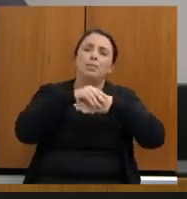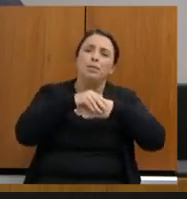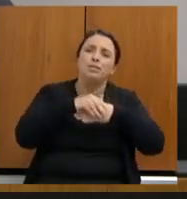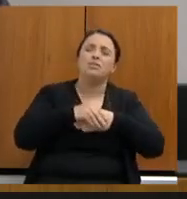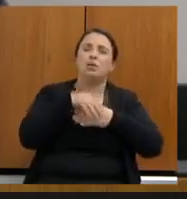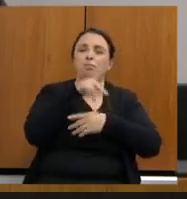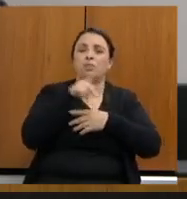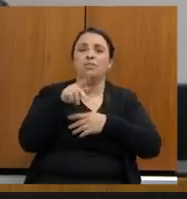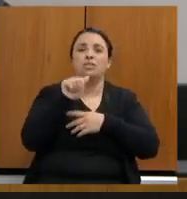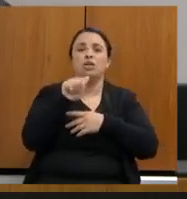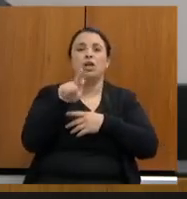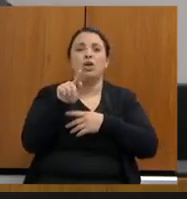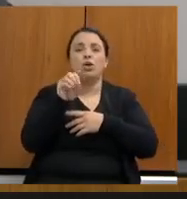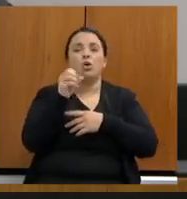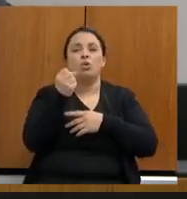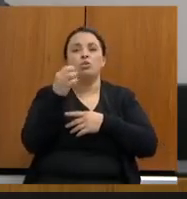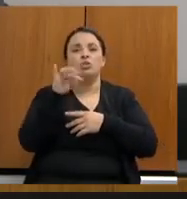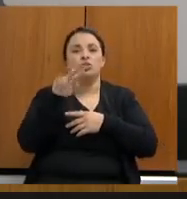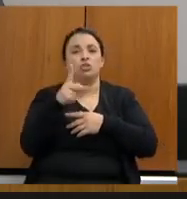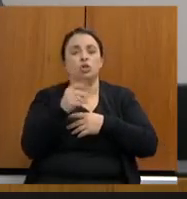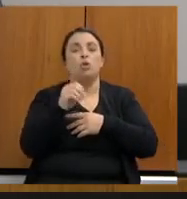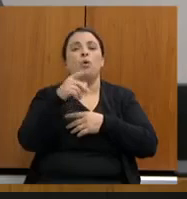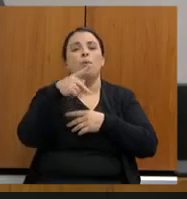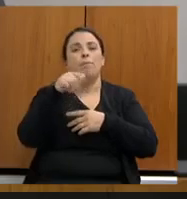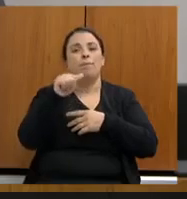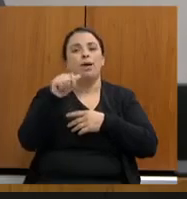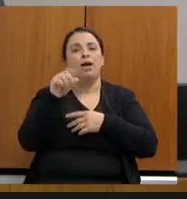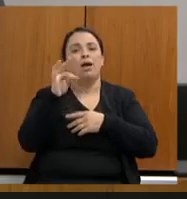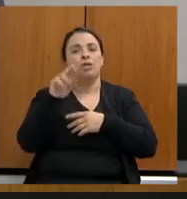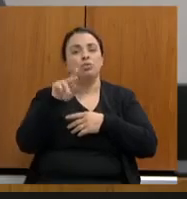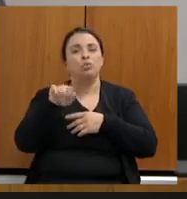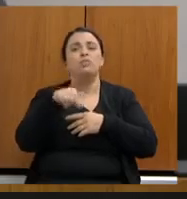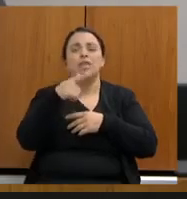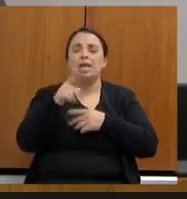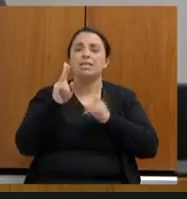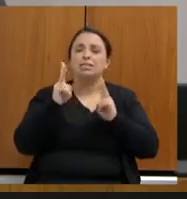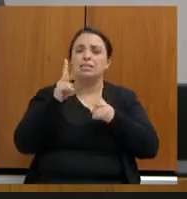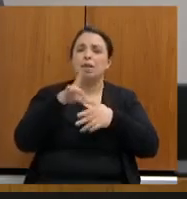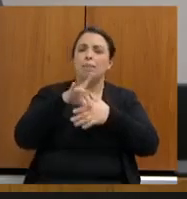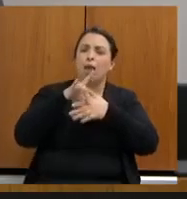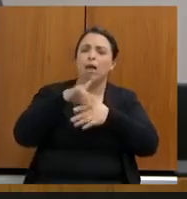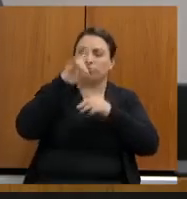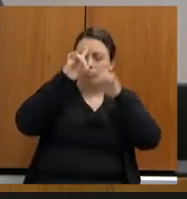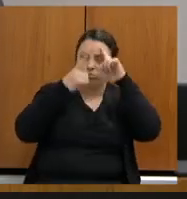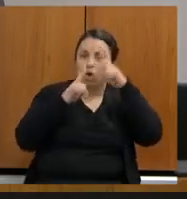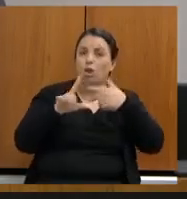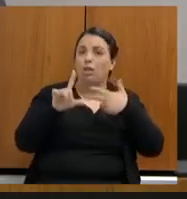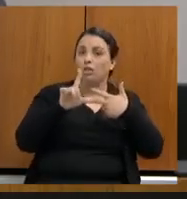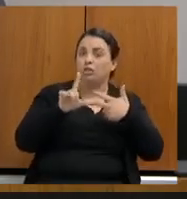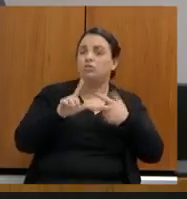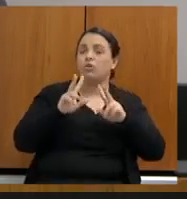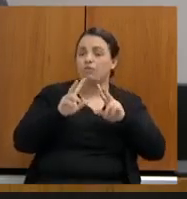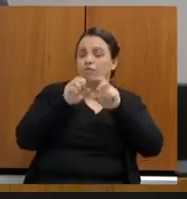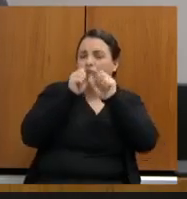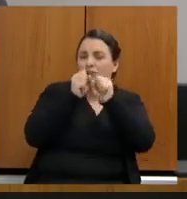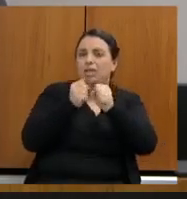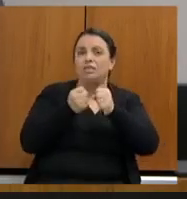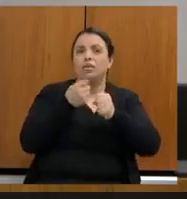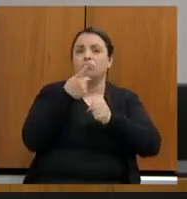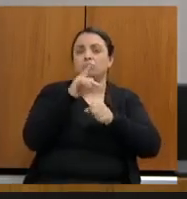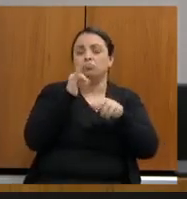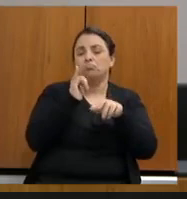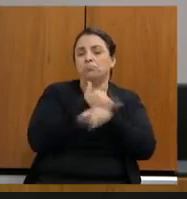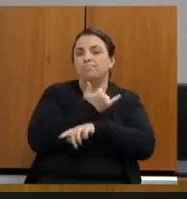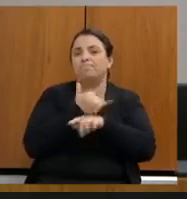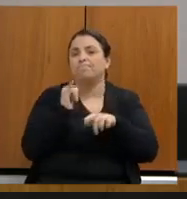e que certamente conduziu o mesmo ativo fortalecendo os seus mecanismos né